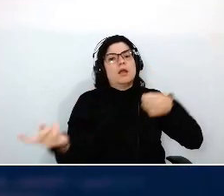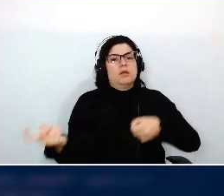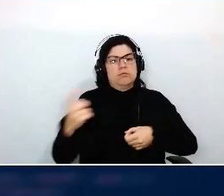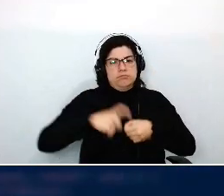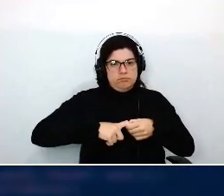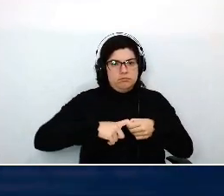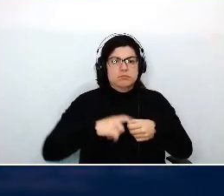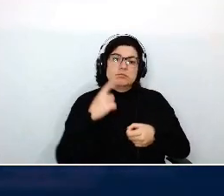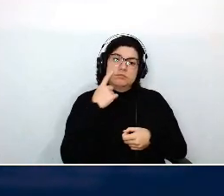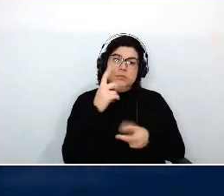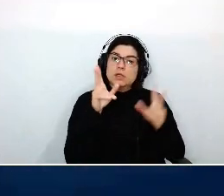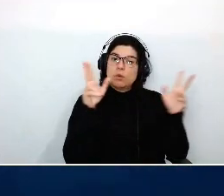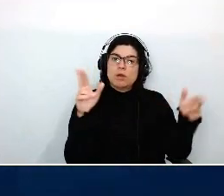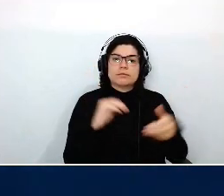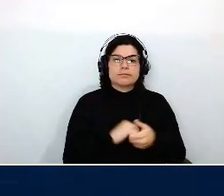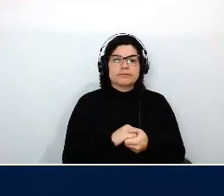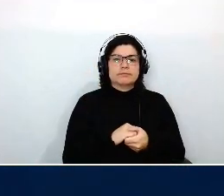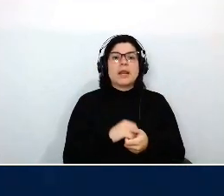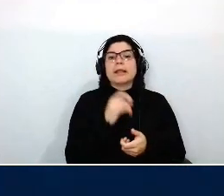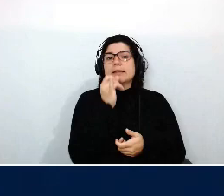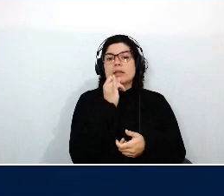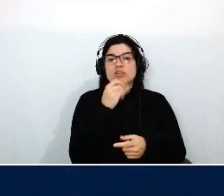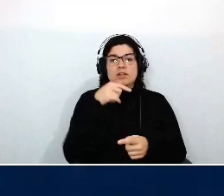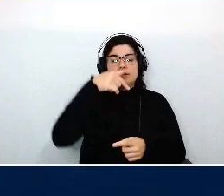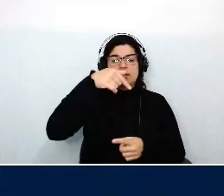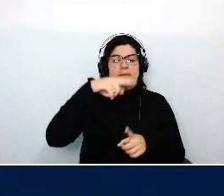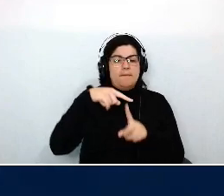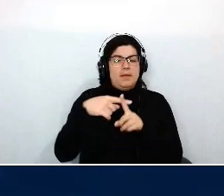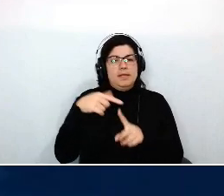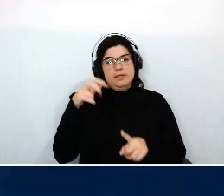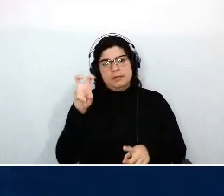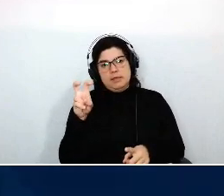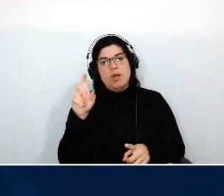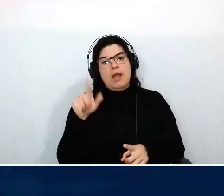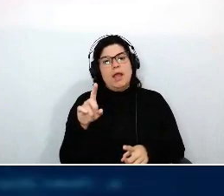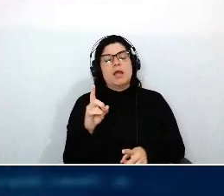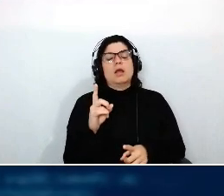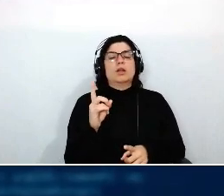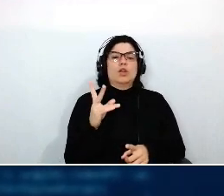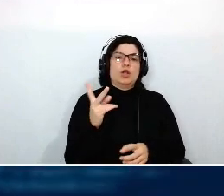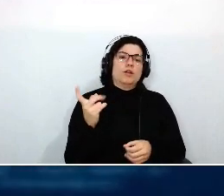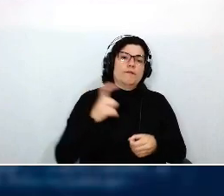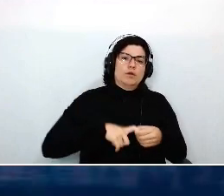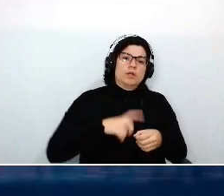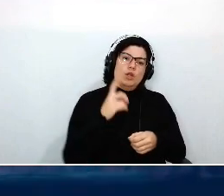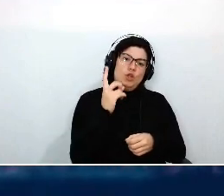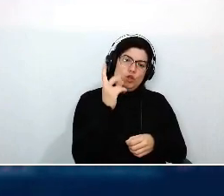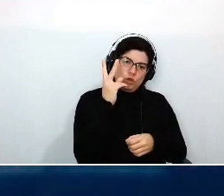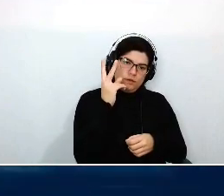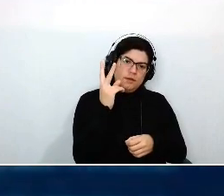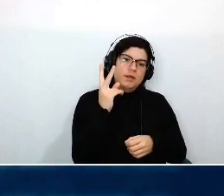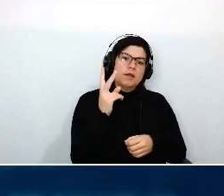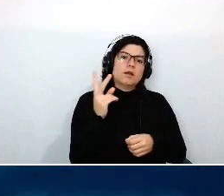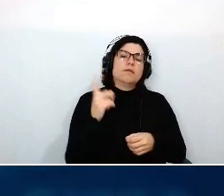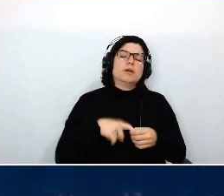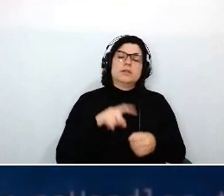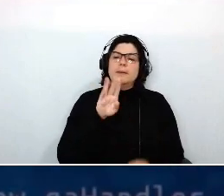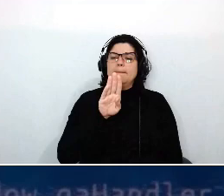por exemplo, o teste é 7 mais 5, ele vai ser 12, então vai retornar o big. Aqui eu não tenho nada que dê match,